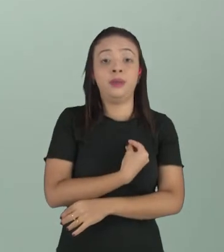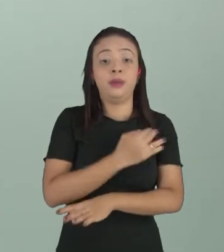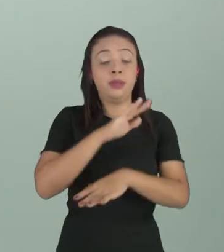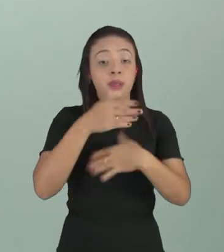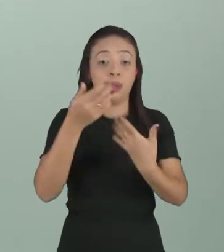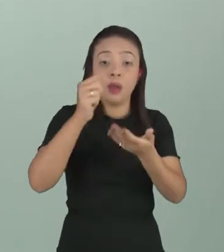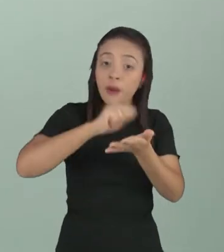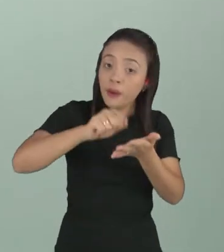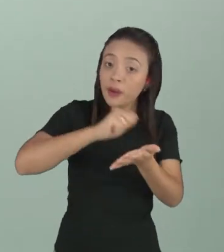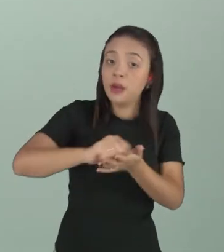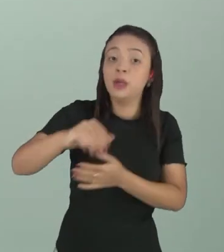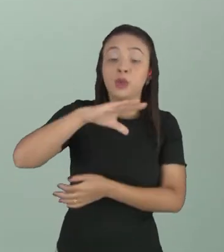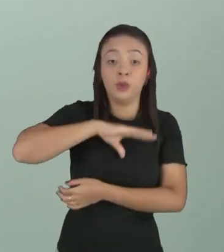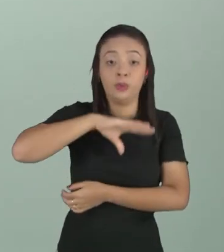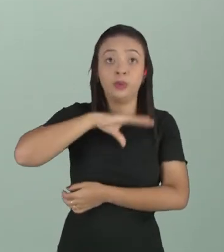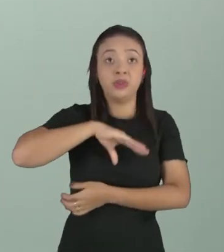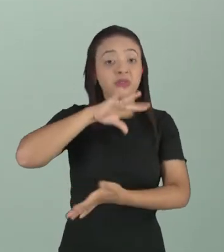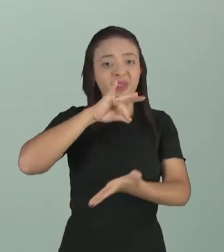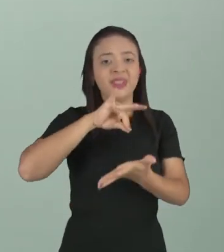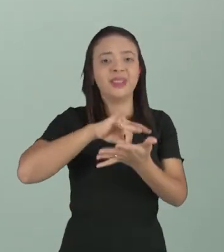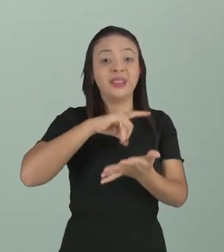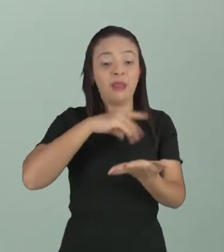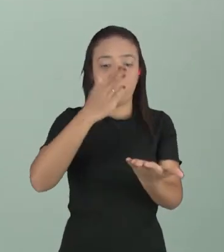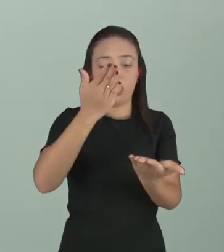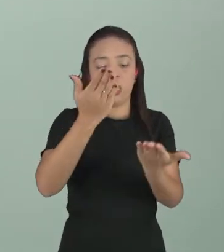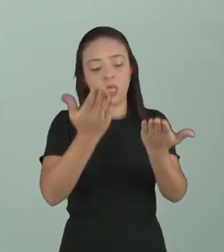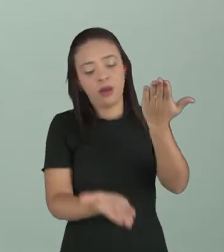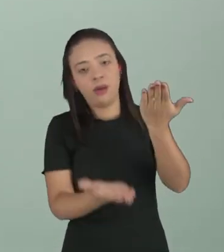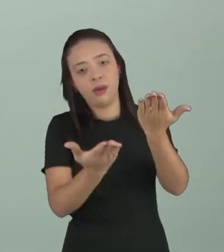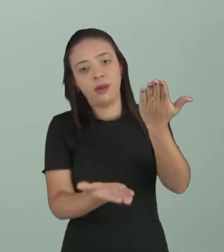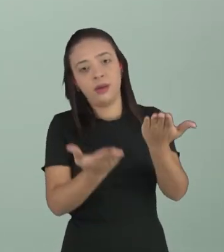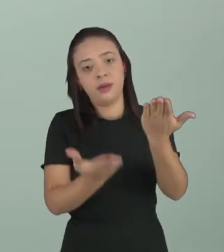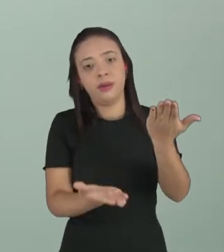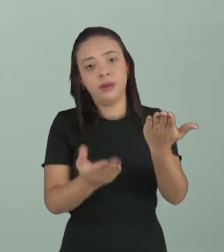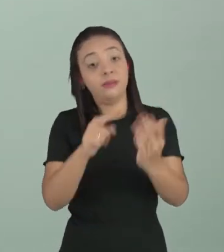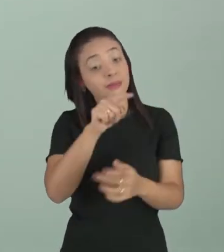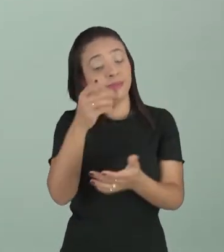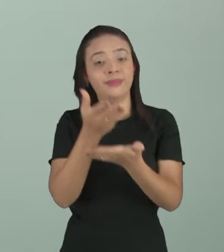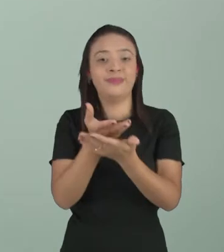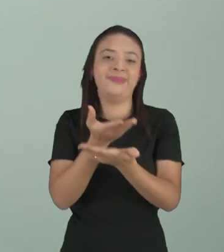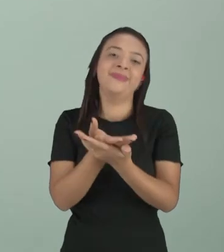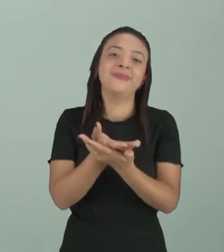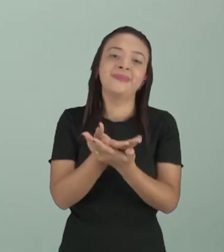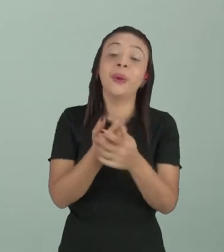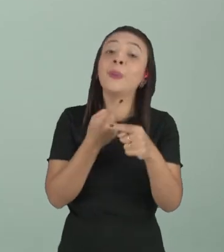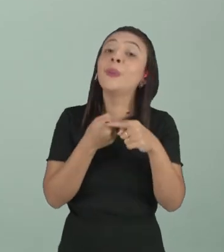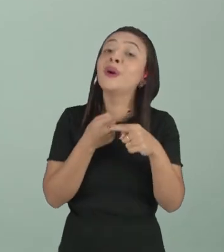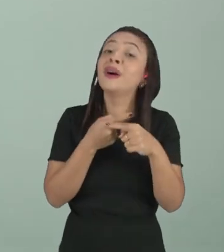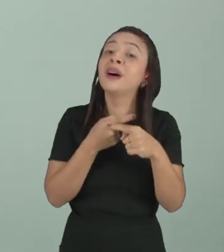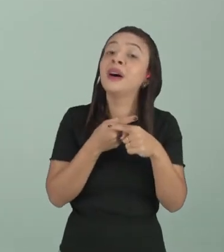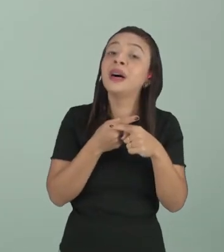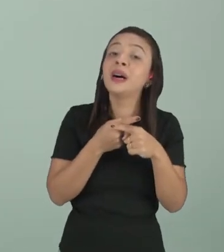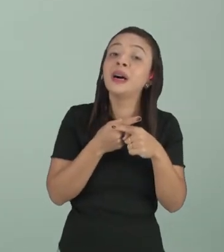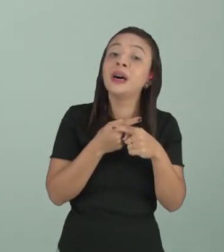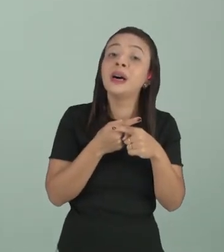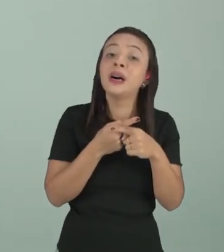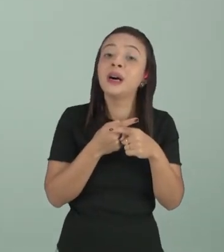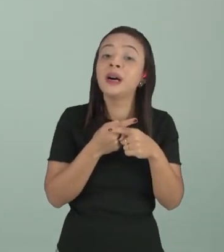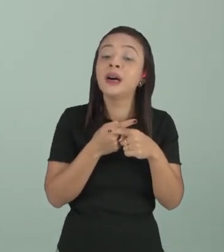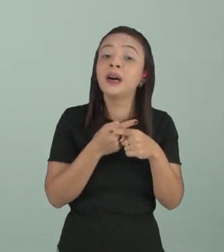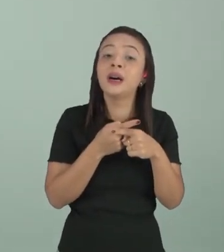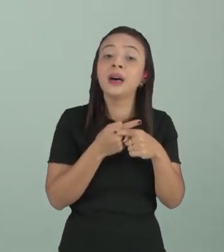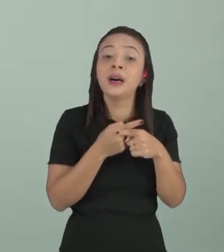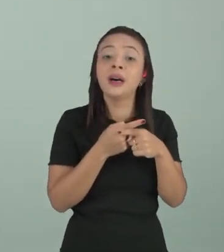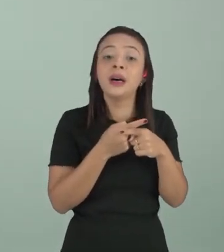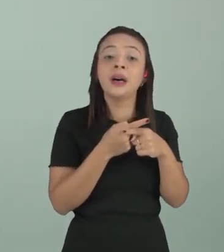da língua portuguesa, ela realmente causa desequilíbrio muitas vezes de você que estuda, porque há um